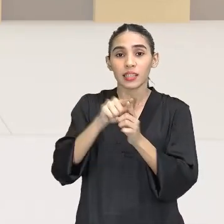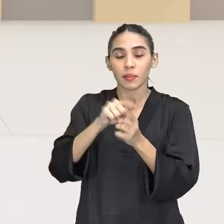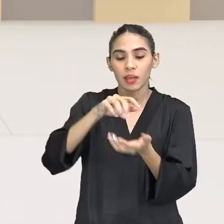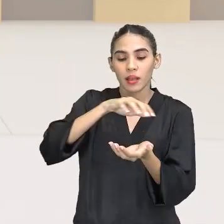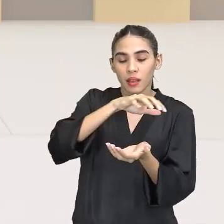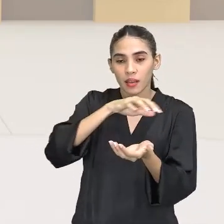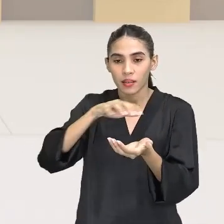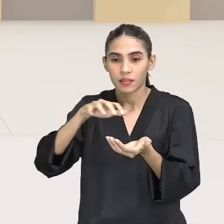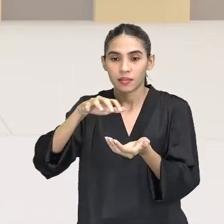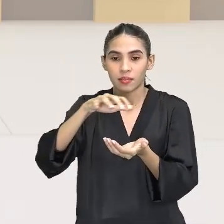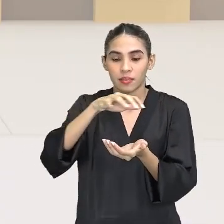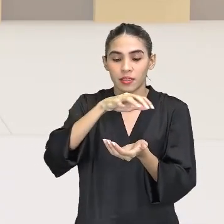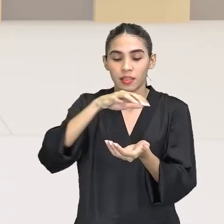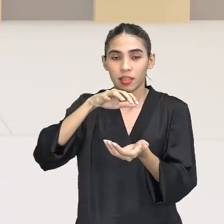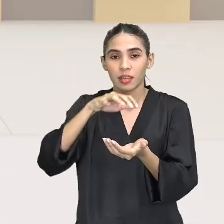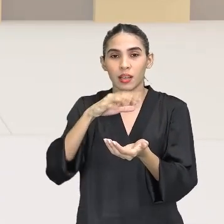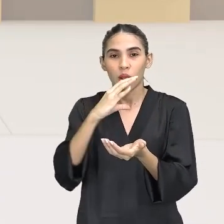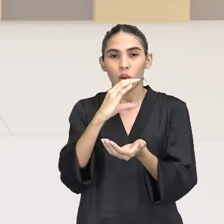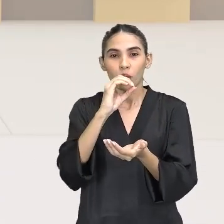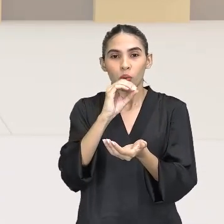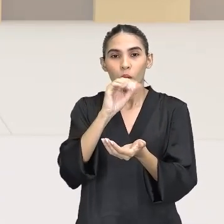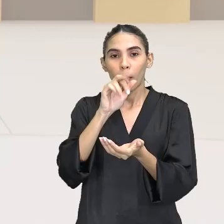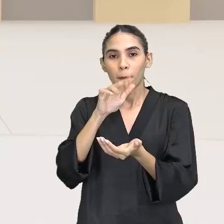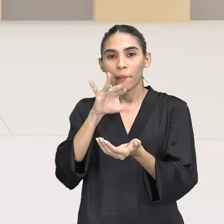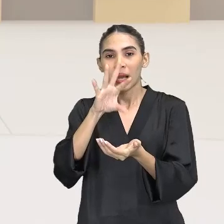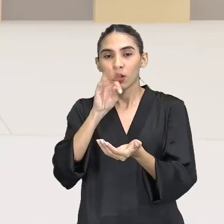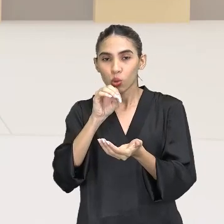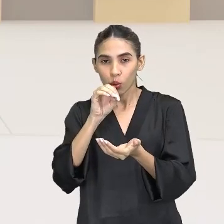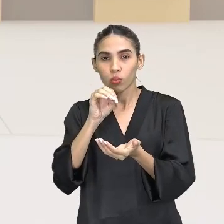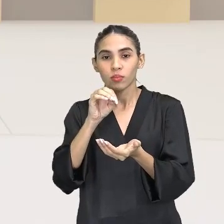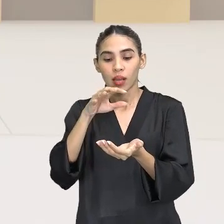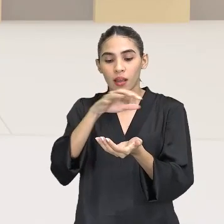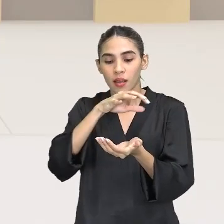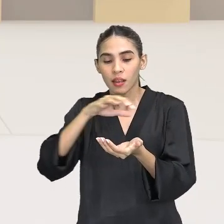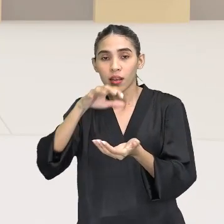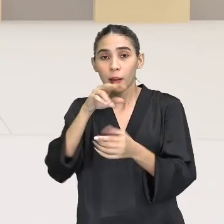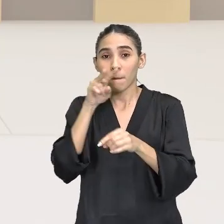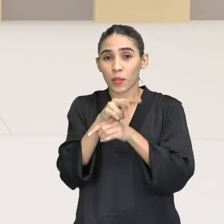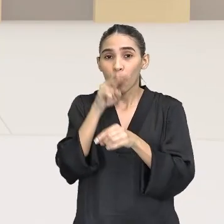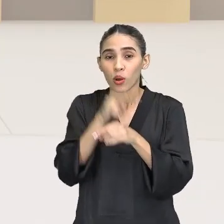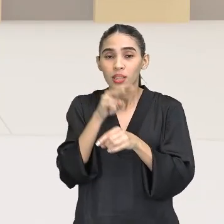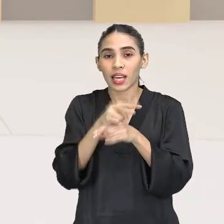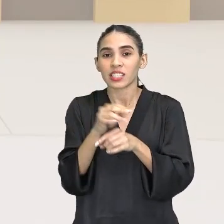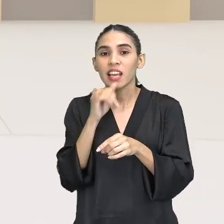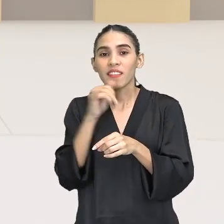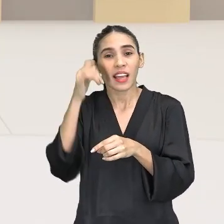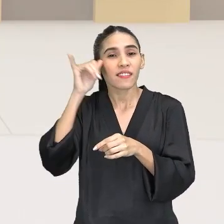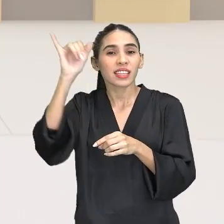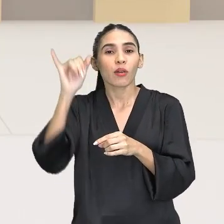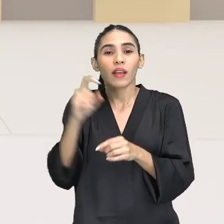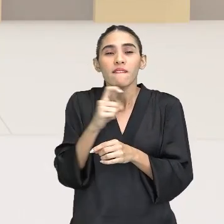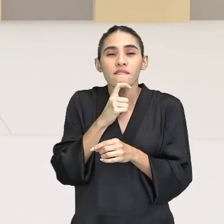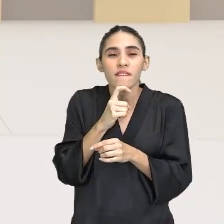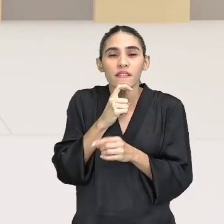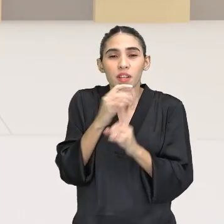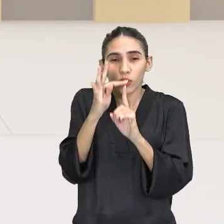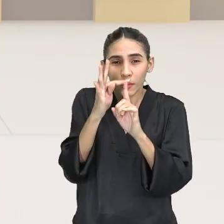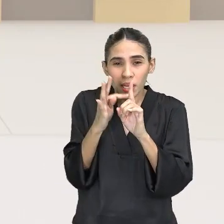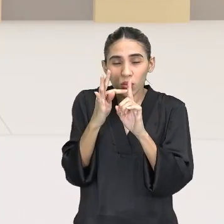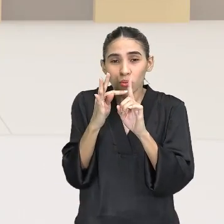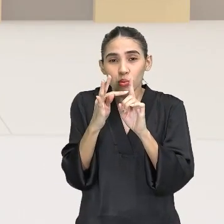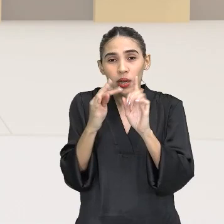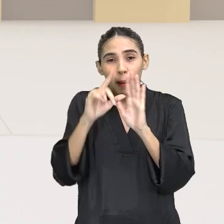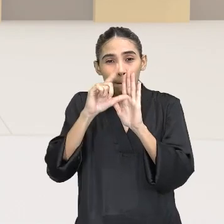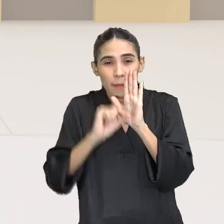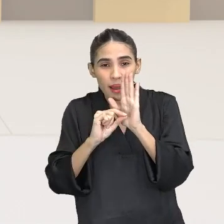como foi ressaltado pelo professor, ele protege para que o planeta não fique muito frio, né, com temperaturas muito baixas.